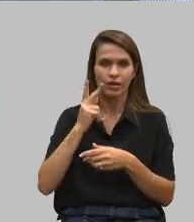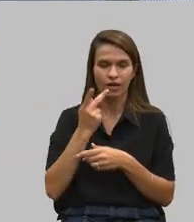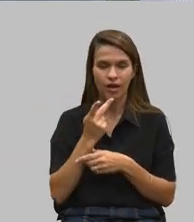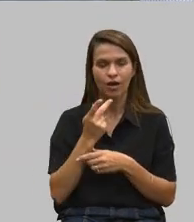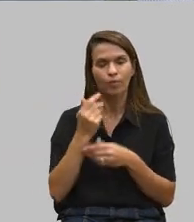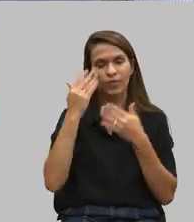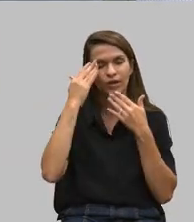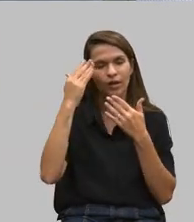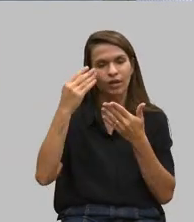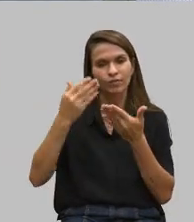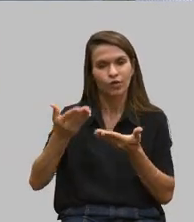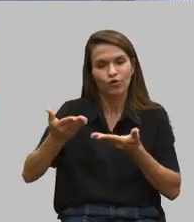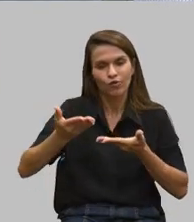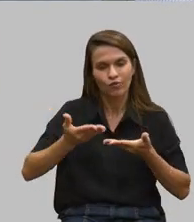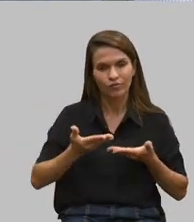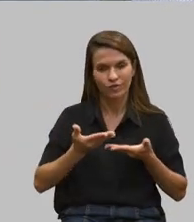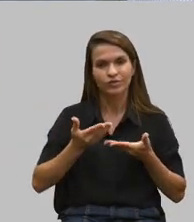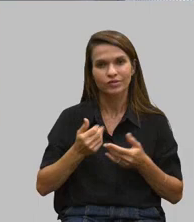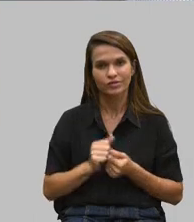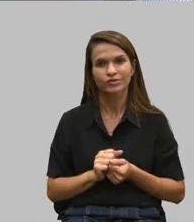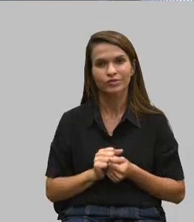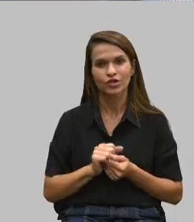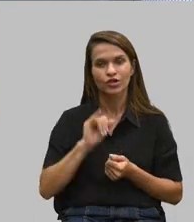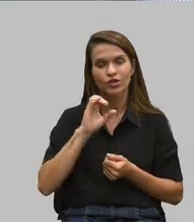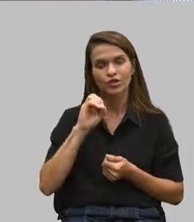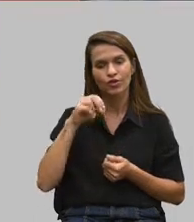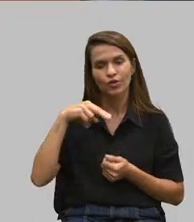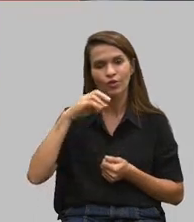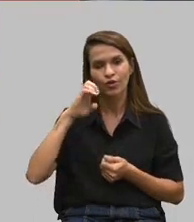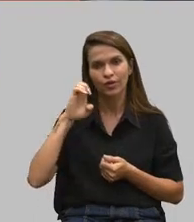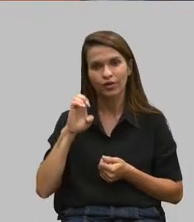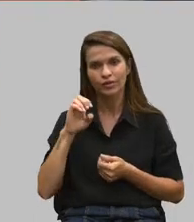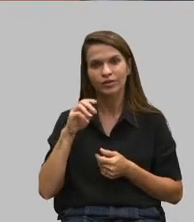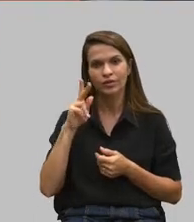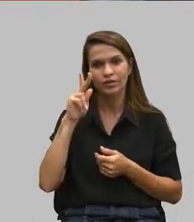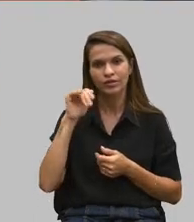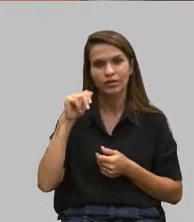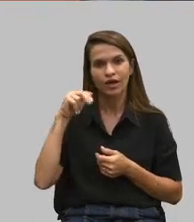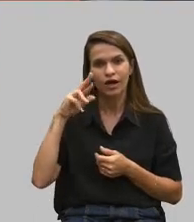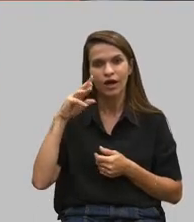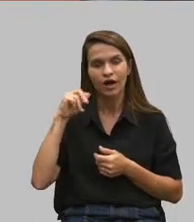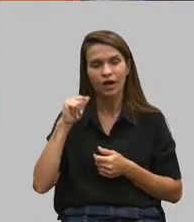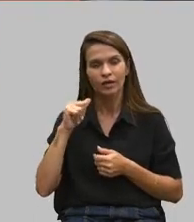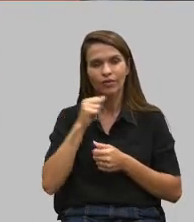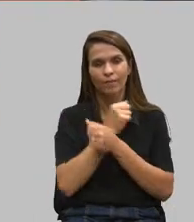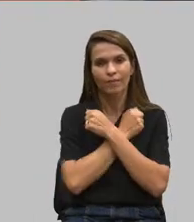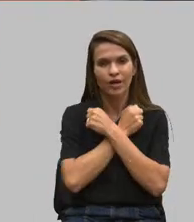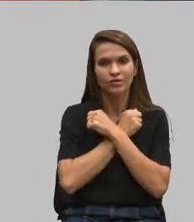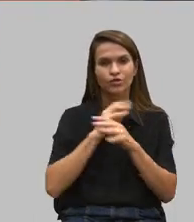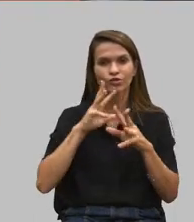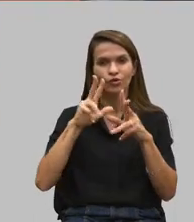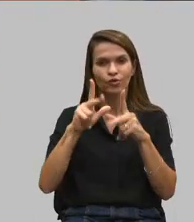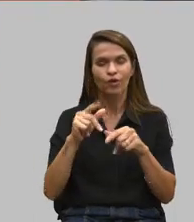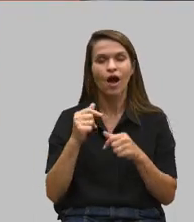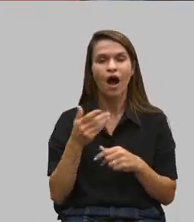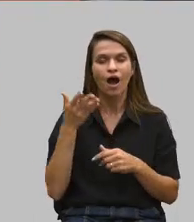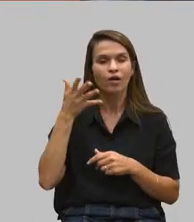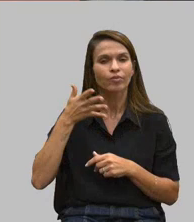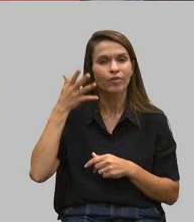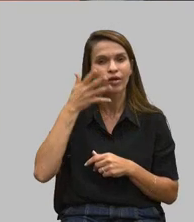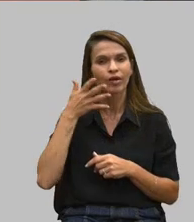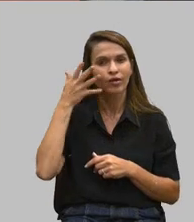convite i e Kara grande abraço a todos com a palavra palav Eduardo Araújo diretor da Escola dos